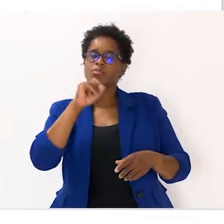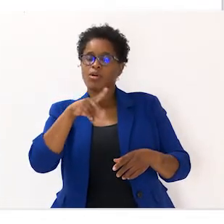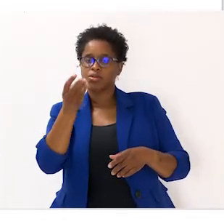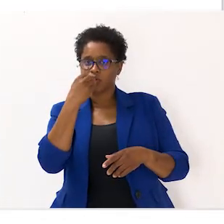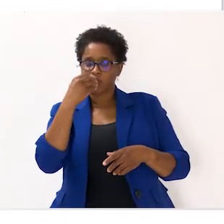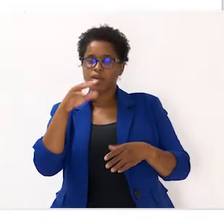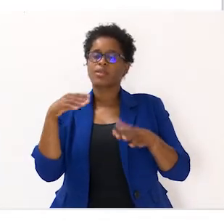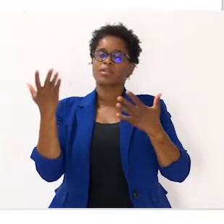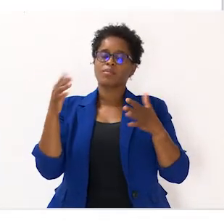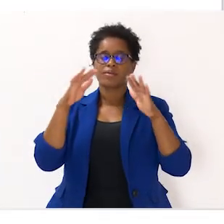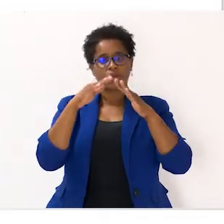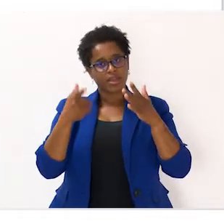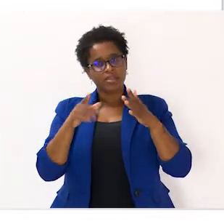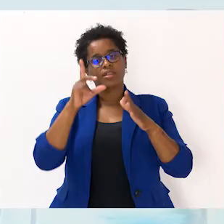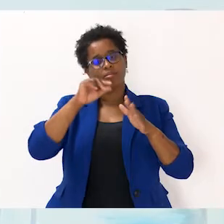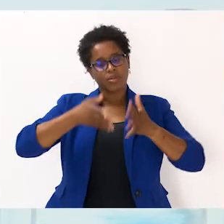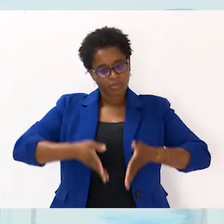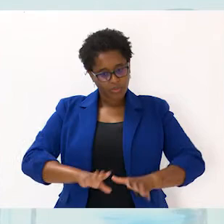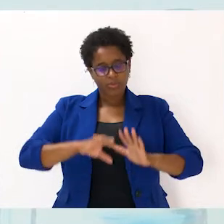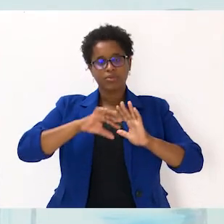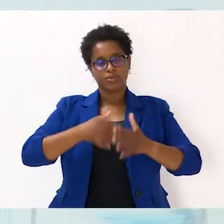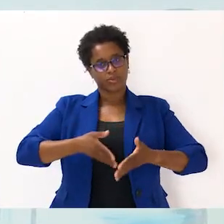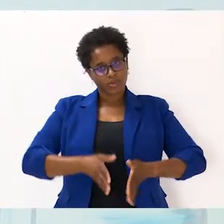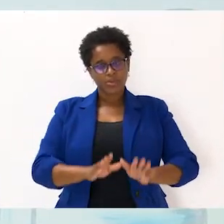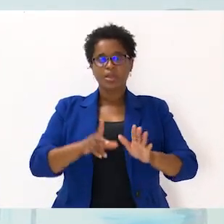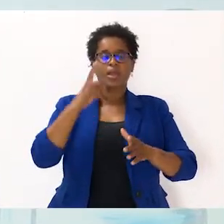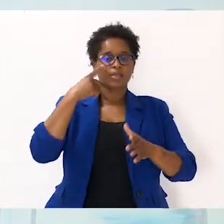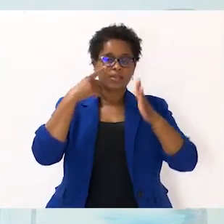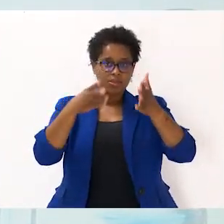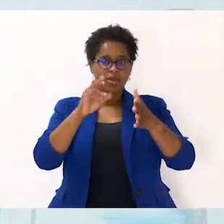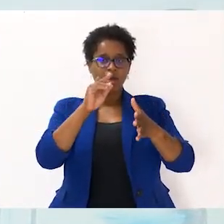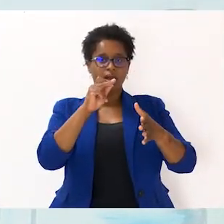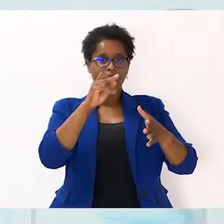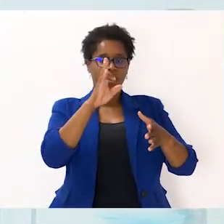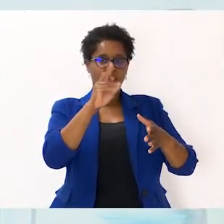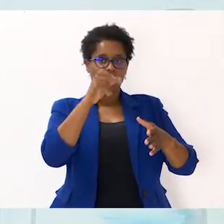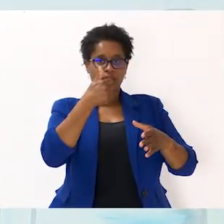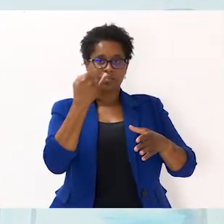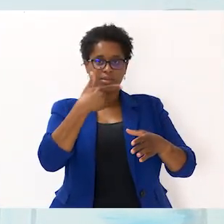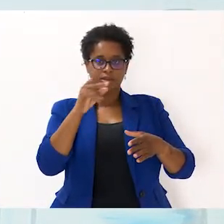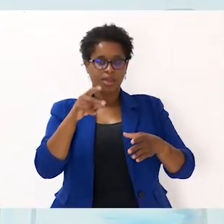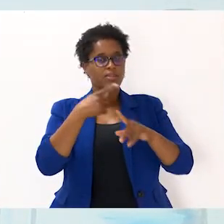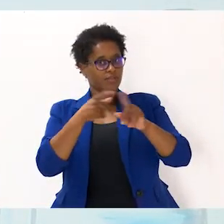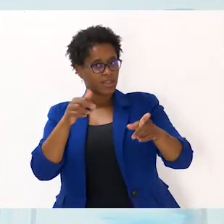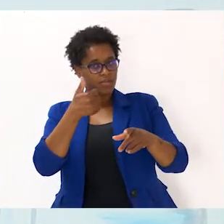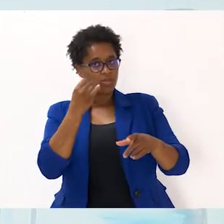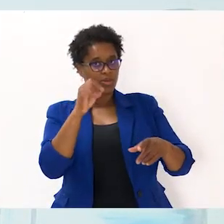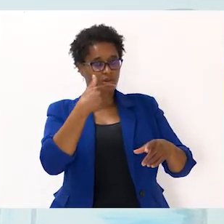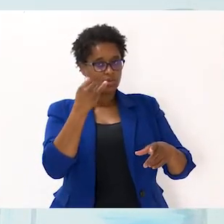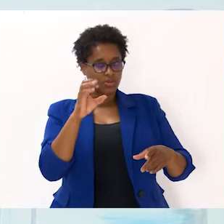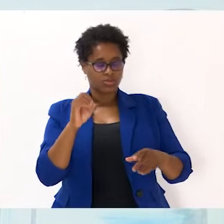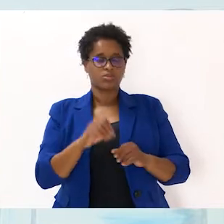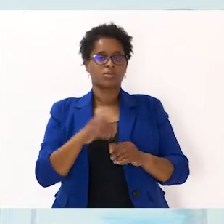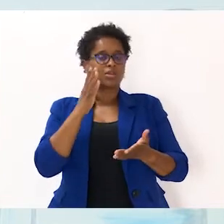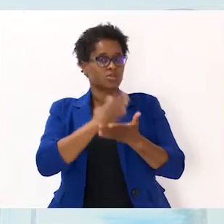alimentar, abrigar e reproduzir. Atenção, habitat é diferente de biótopo, não vão confundir com biótopo, tá bom?